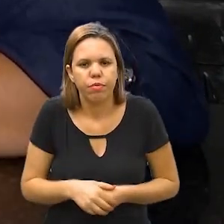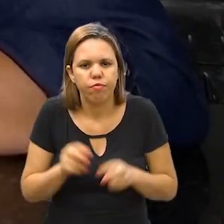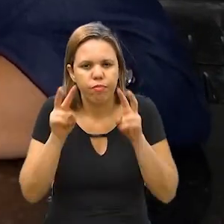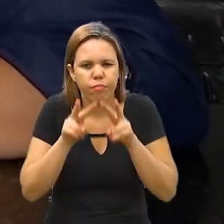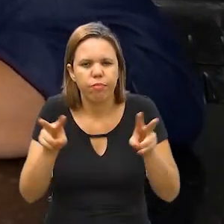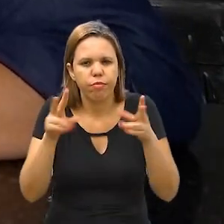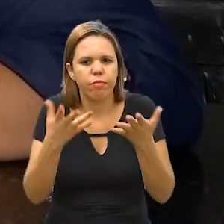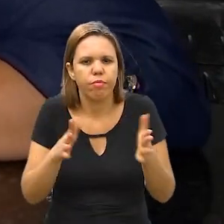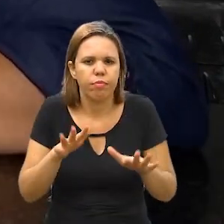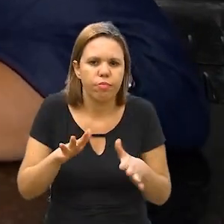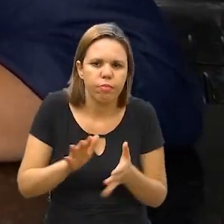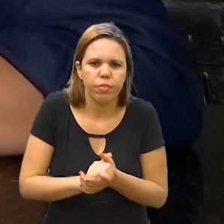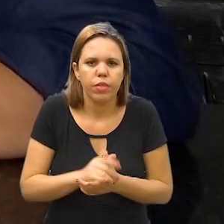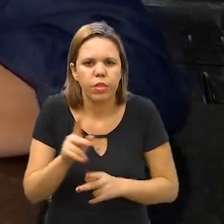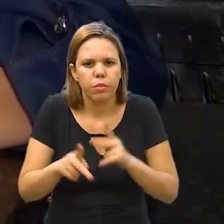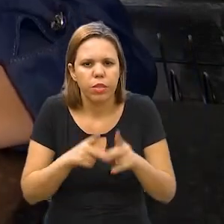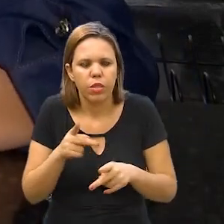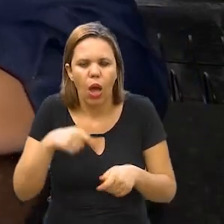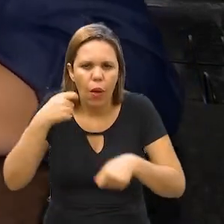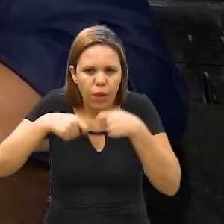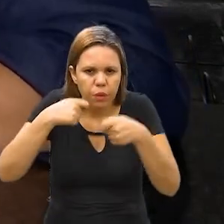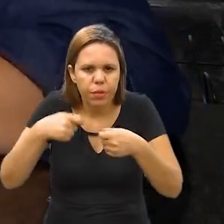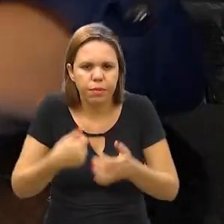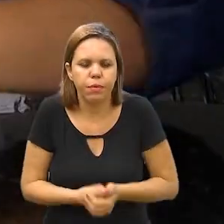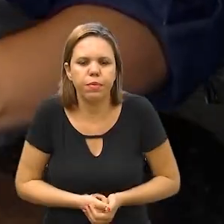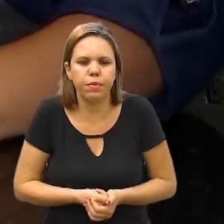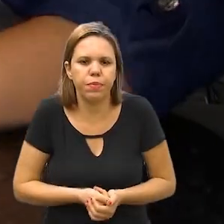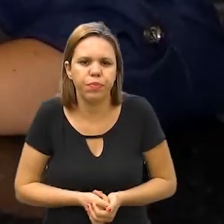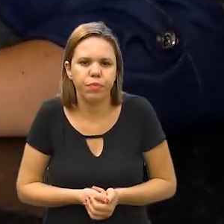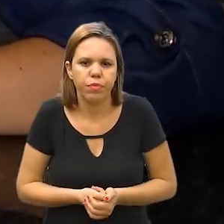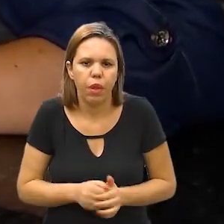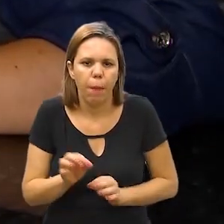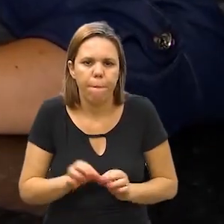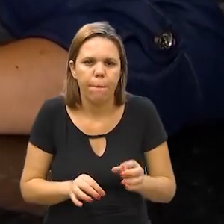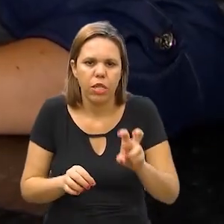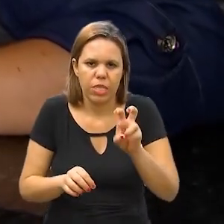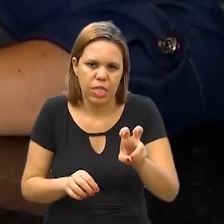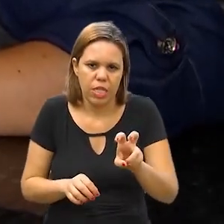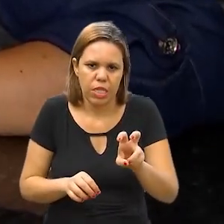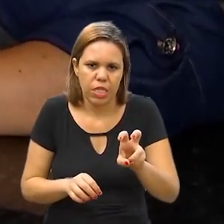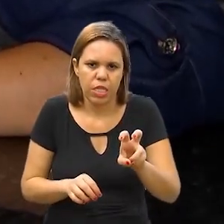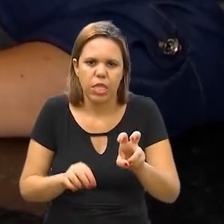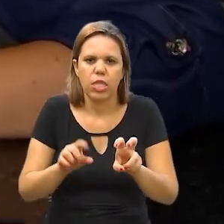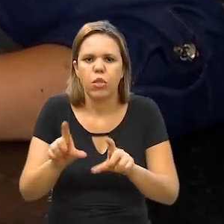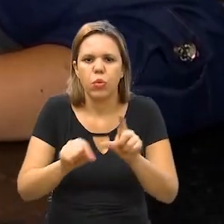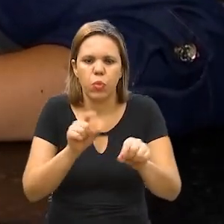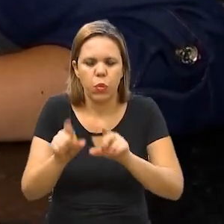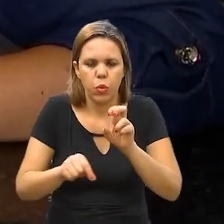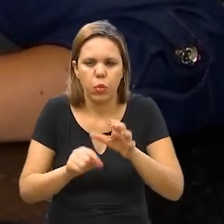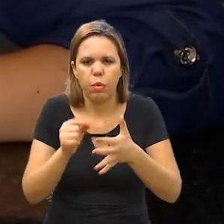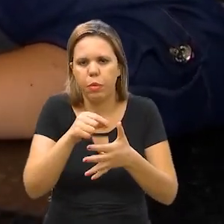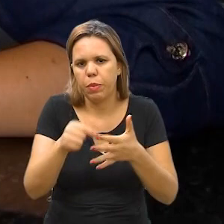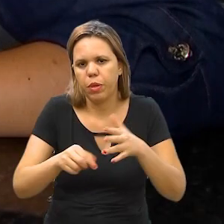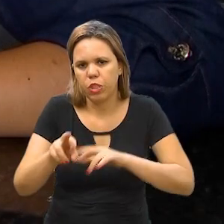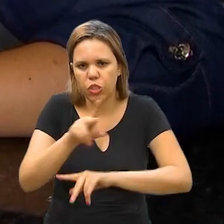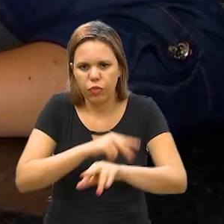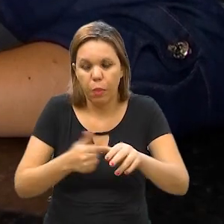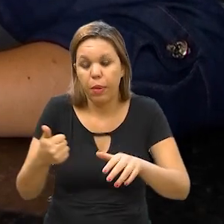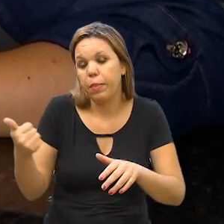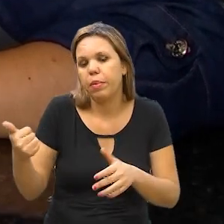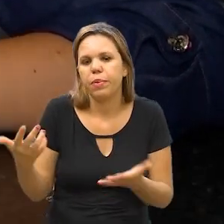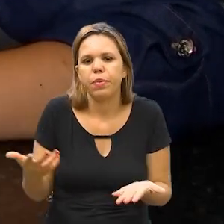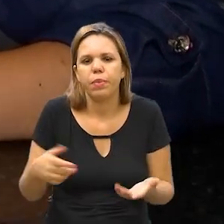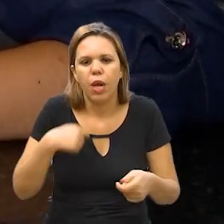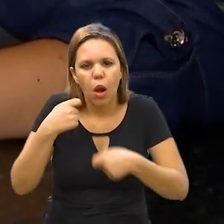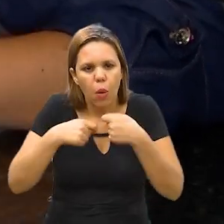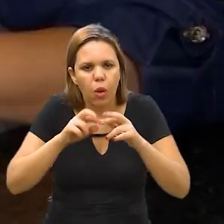olhada mais ou menos no que o pessoal estava comendo, né? Montei 5 opções, fiz meu primeiro cardápio